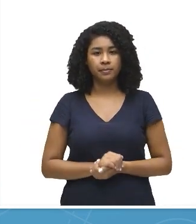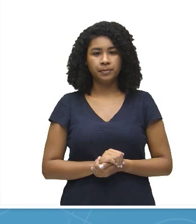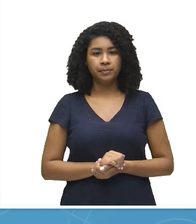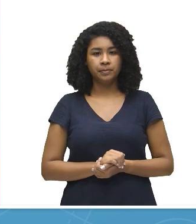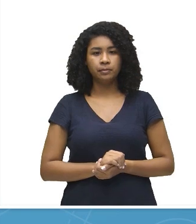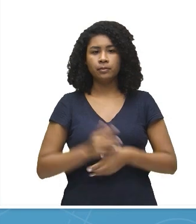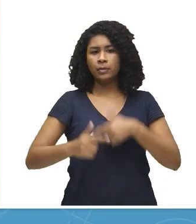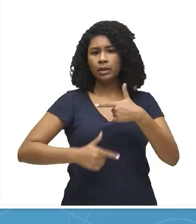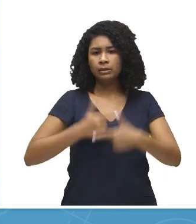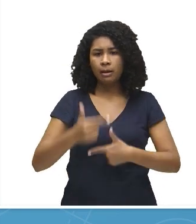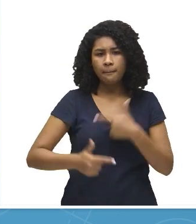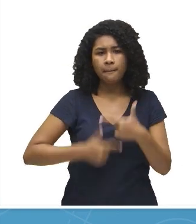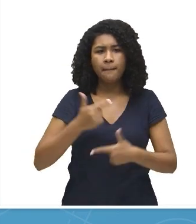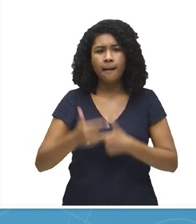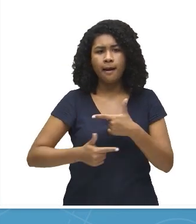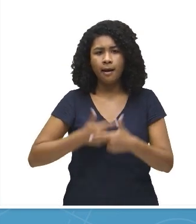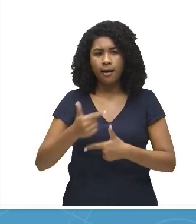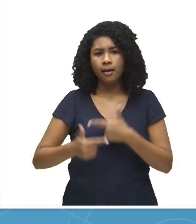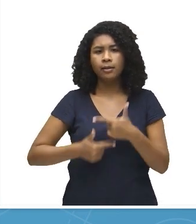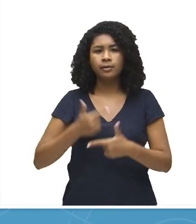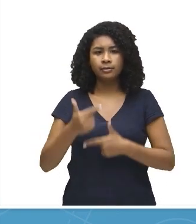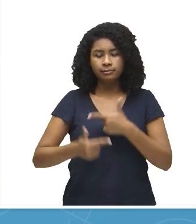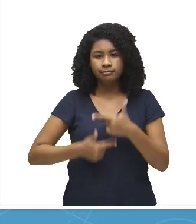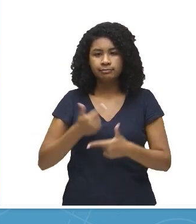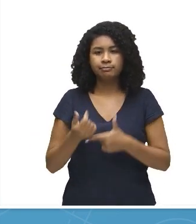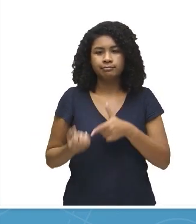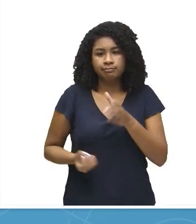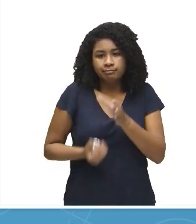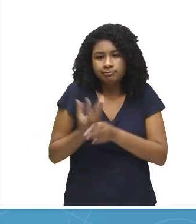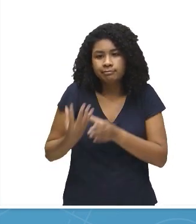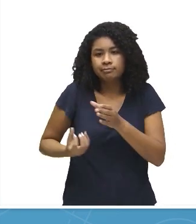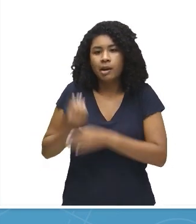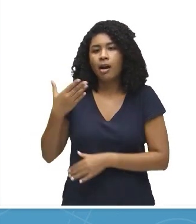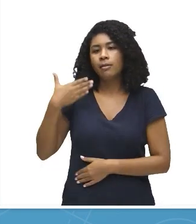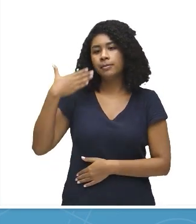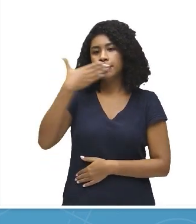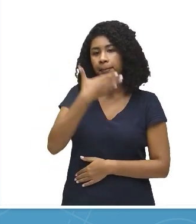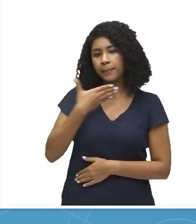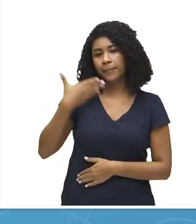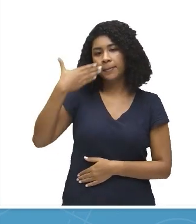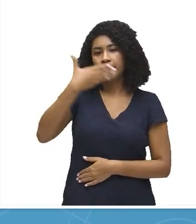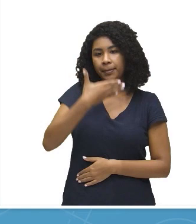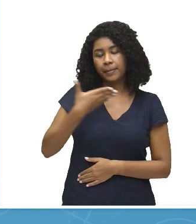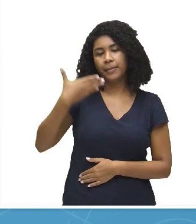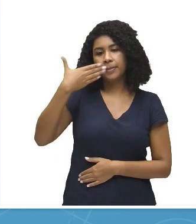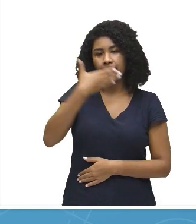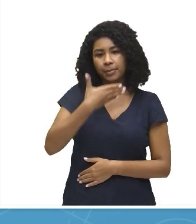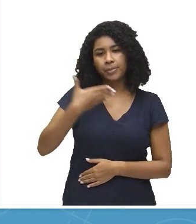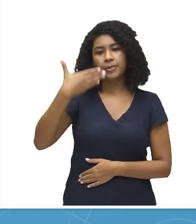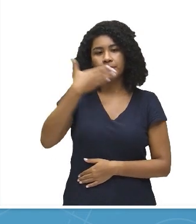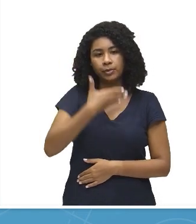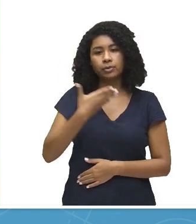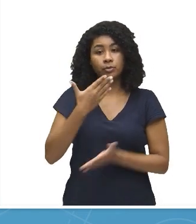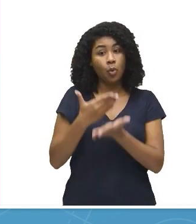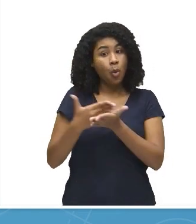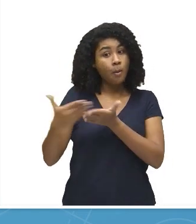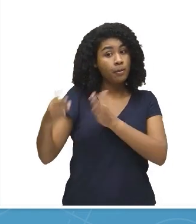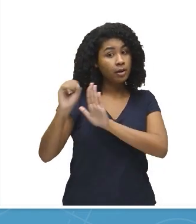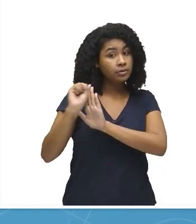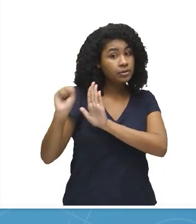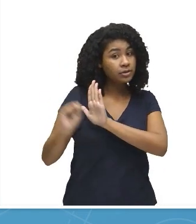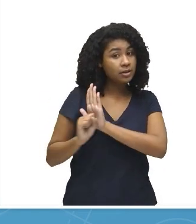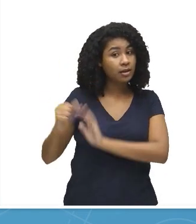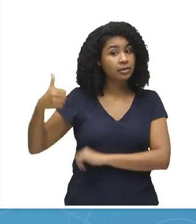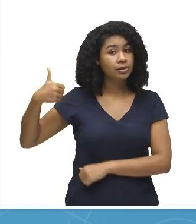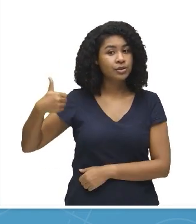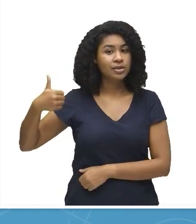de moendas, olha, nos engenhos de açúcar, né? Então, isso no início do século